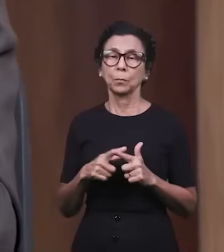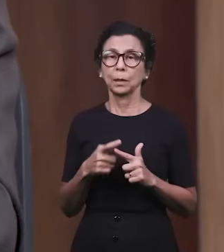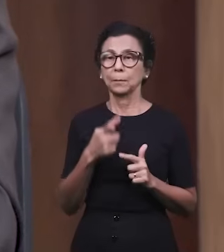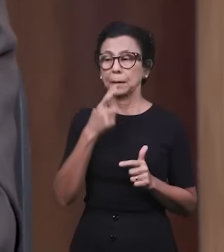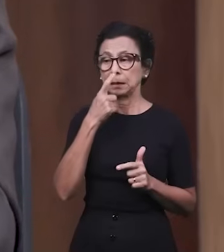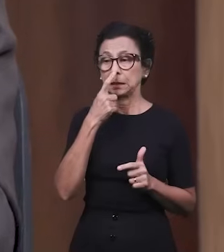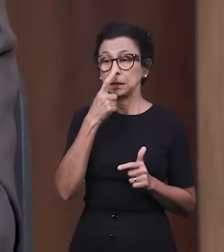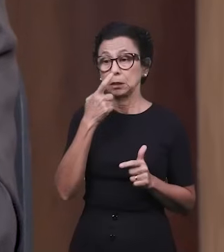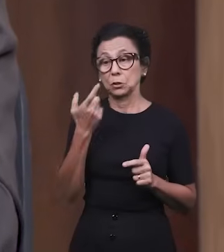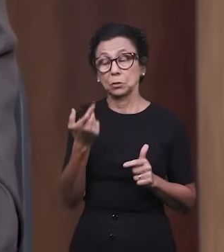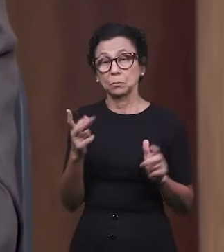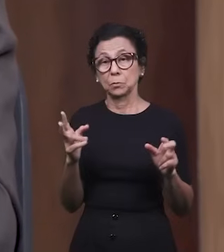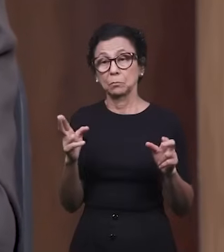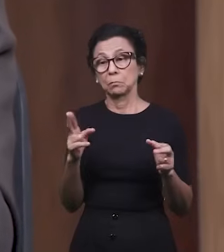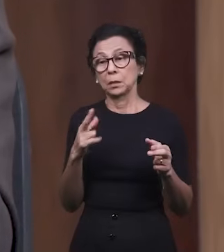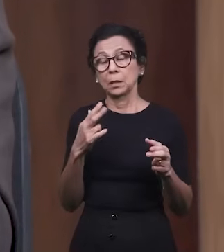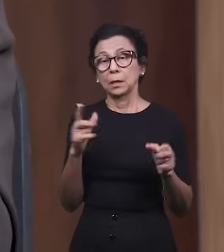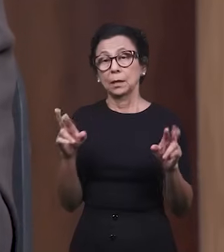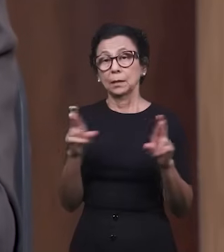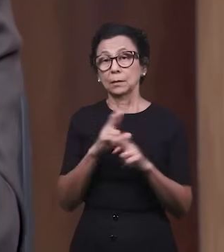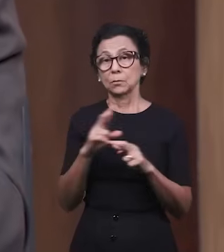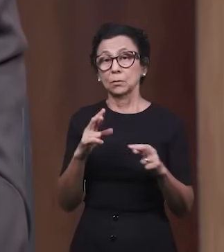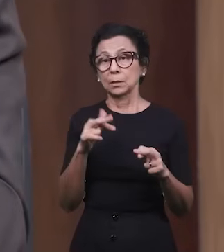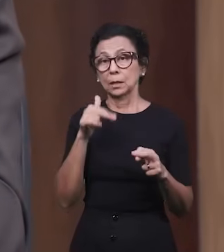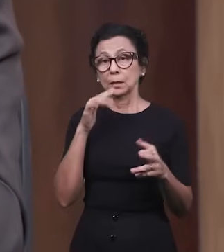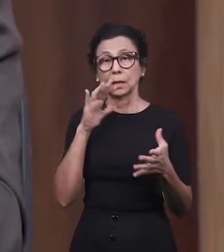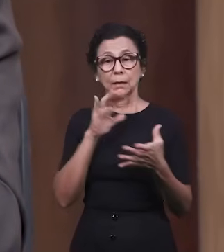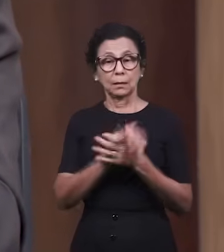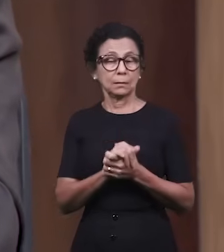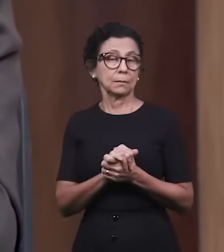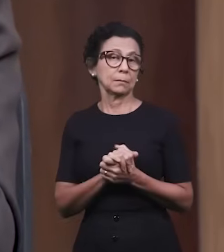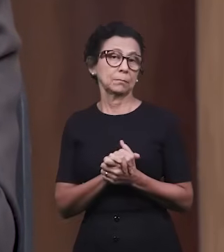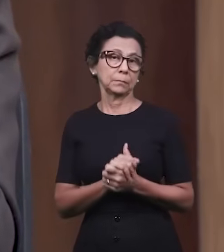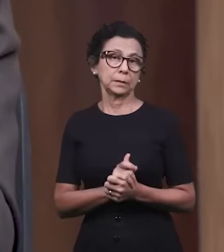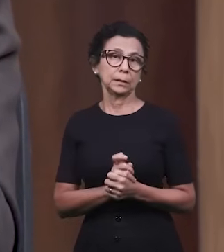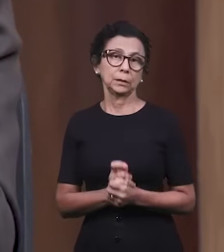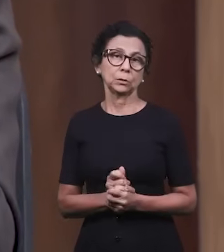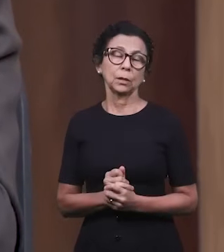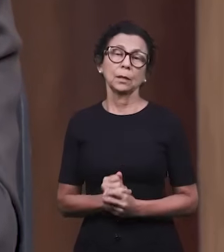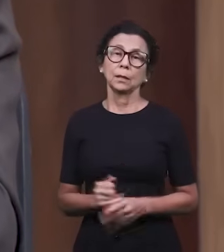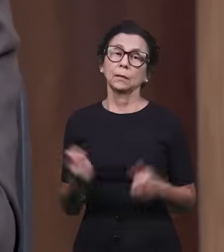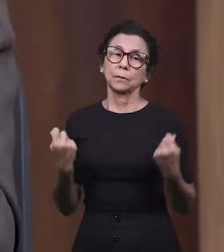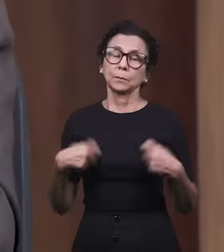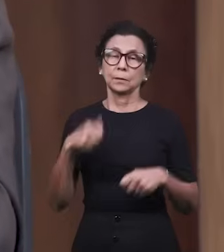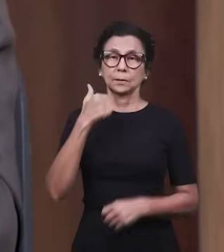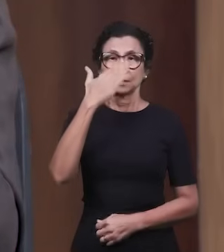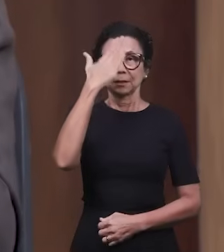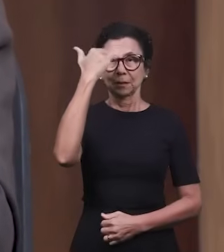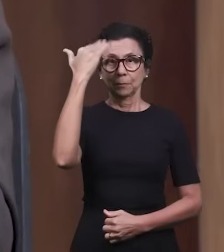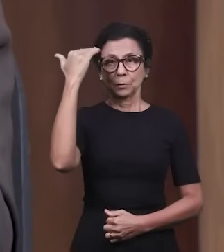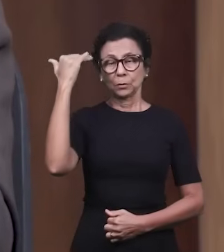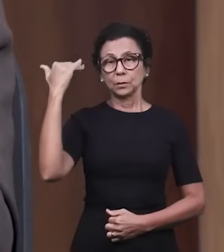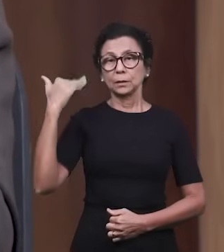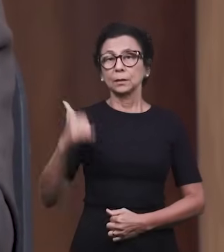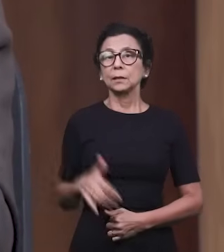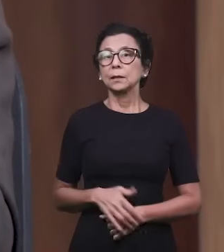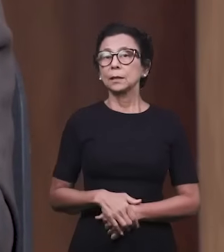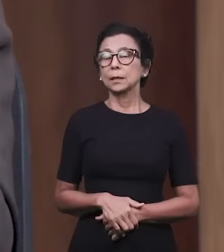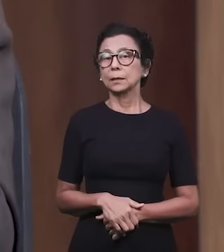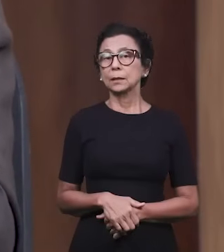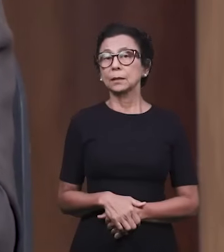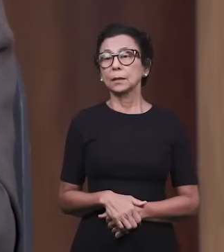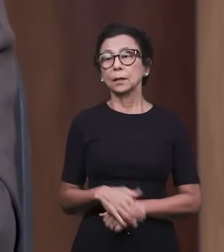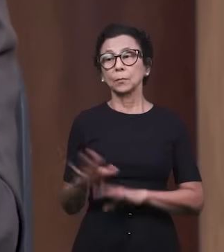relacionada à família, casamento, ele vai precisar de ser sábio para poder passar aquele problema,